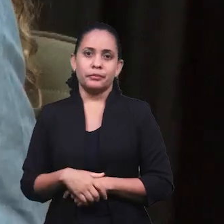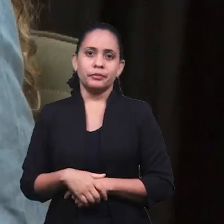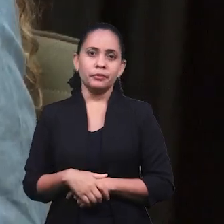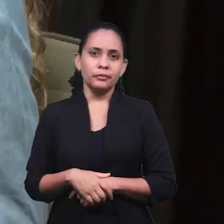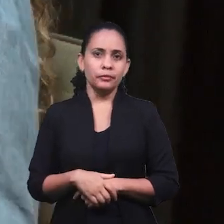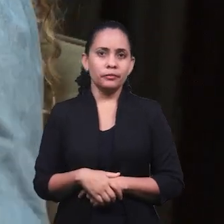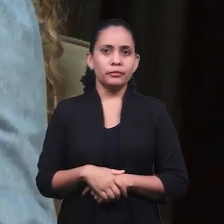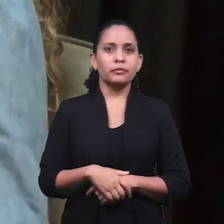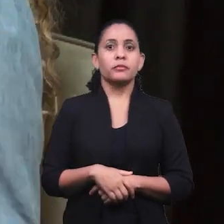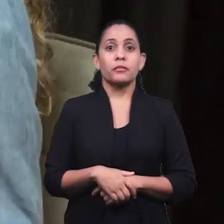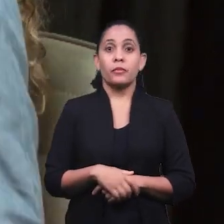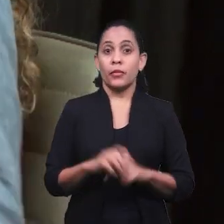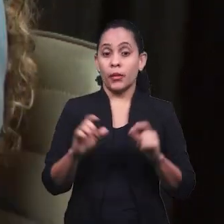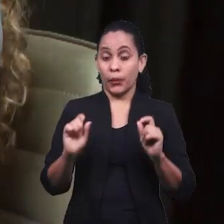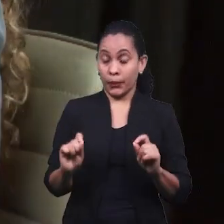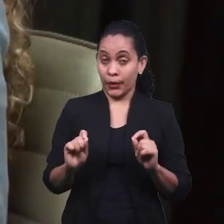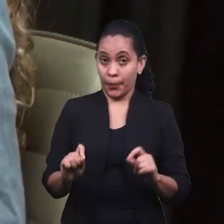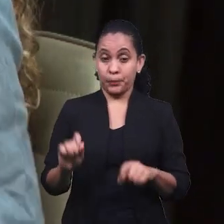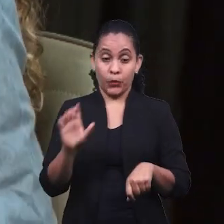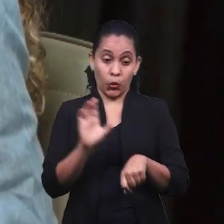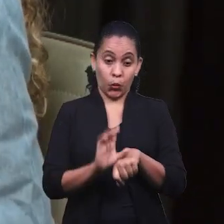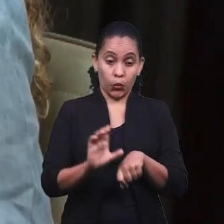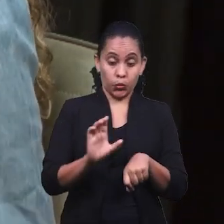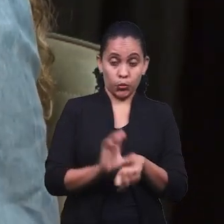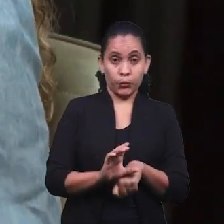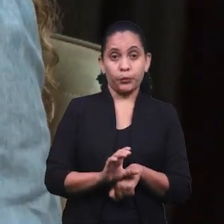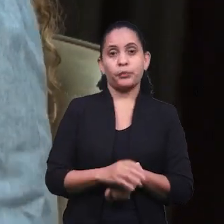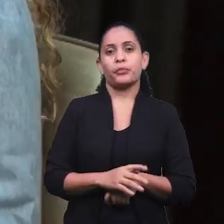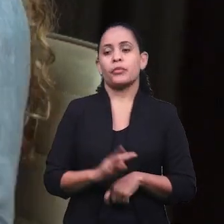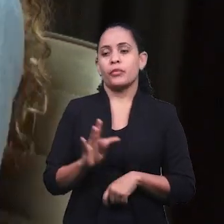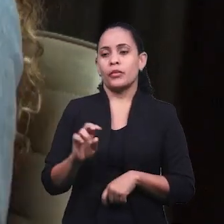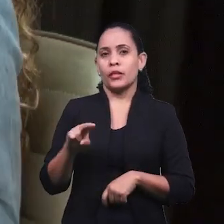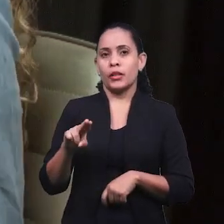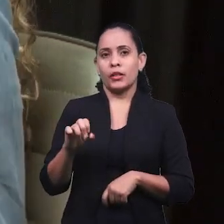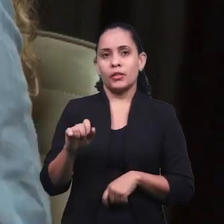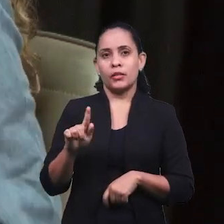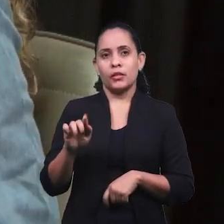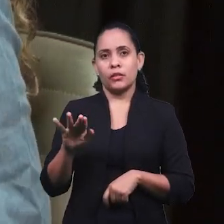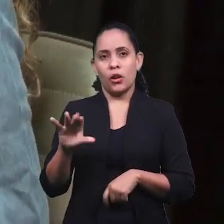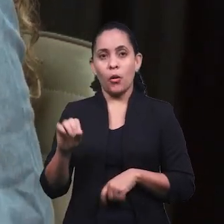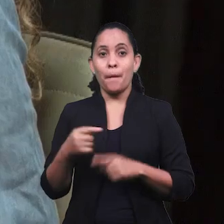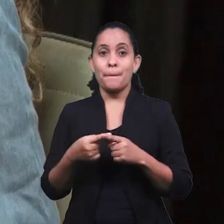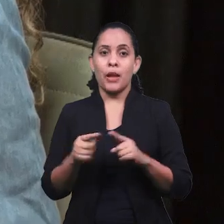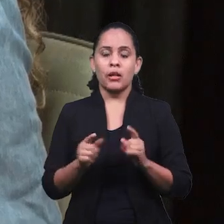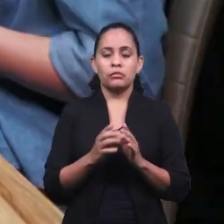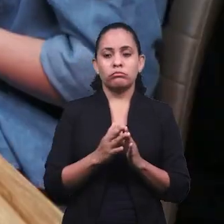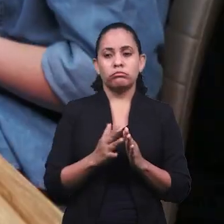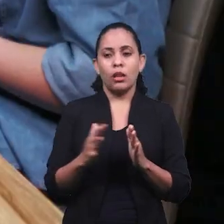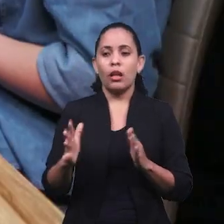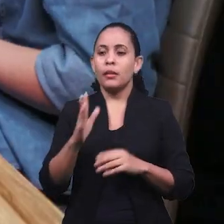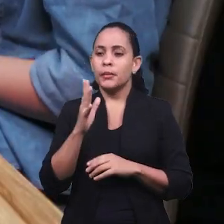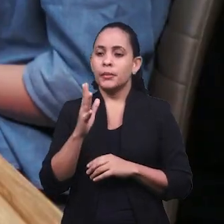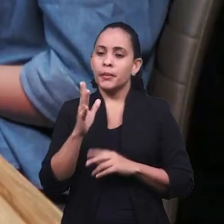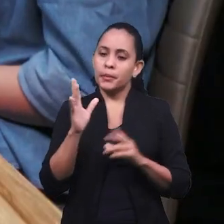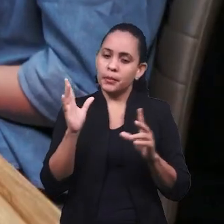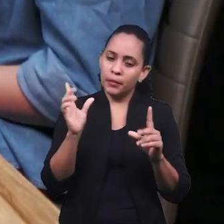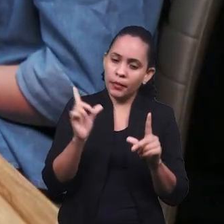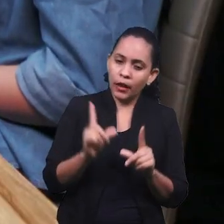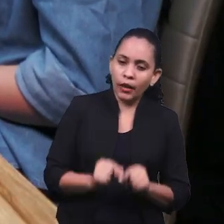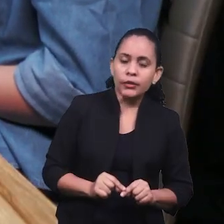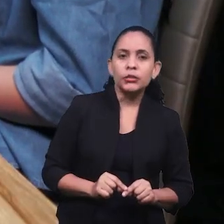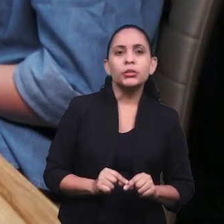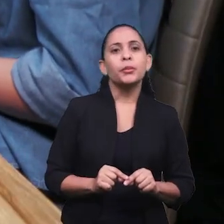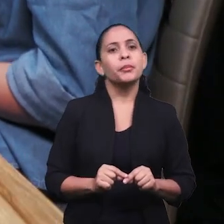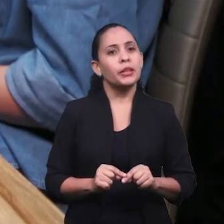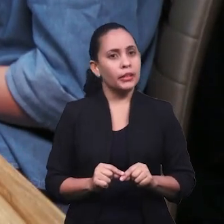isso que está, de certa forma, por trás ali de tudo que a gente vê que é tecnologia. E é uma grande necessidade que muitas